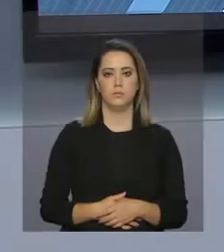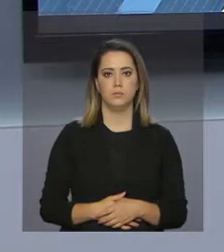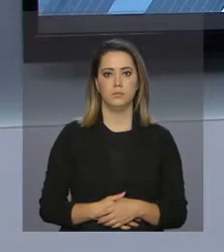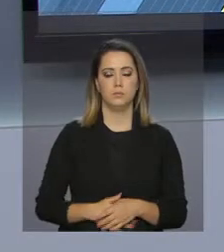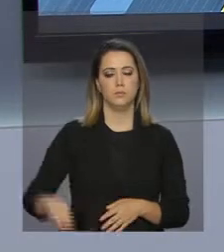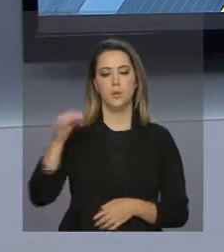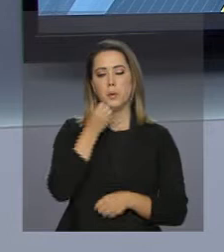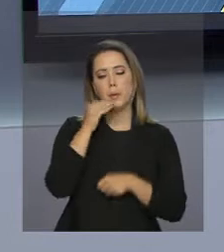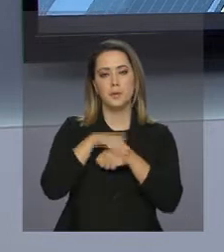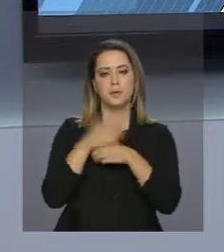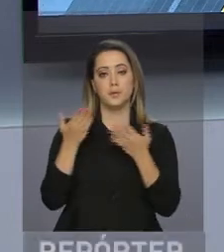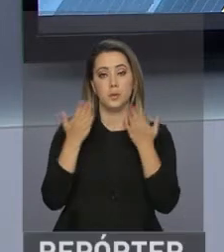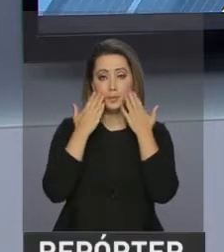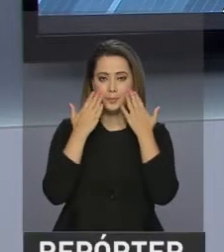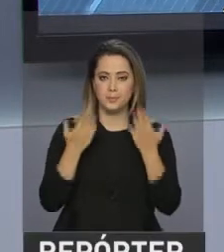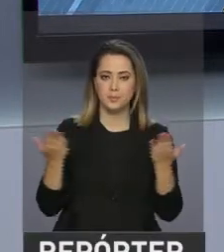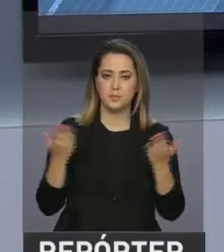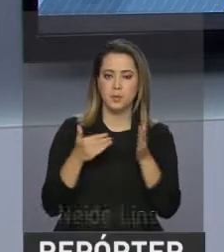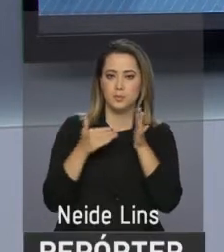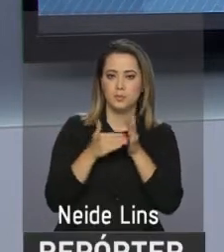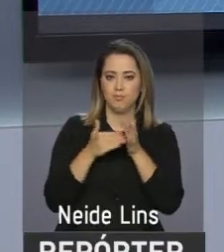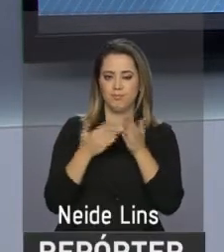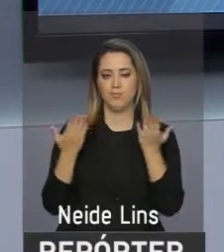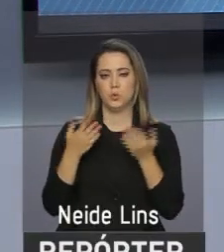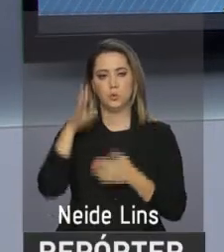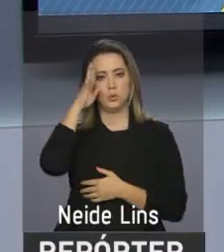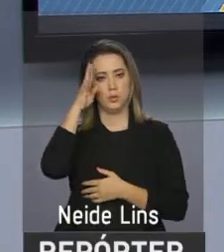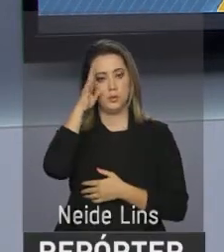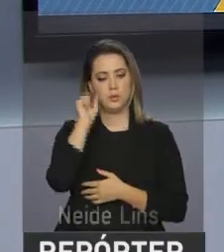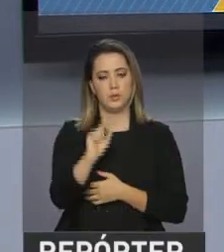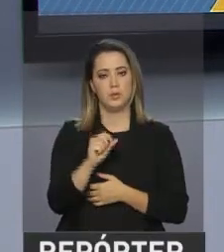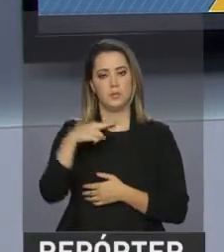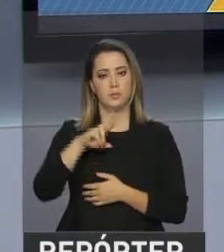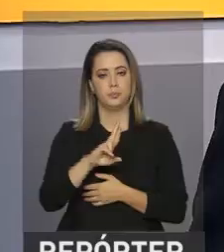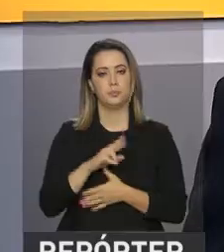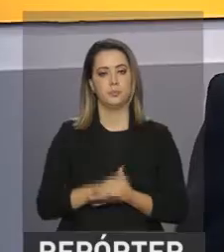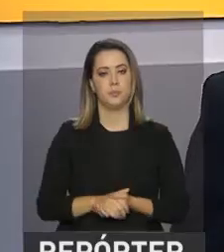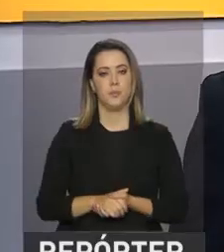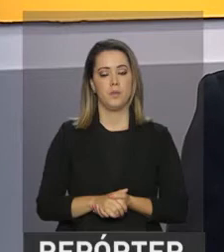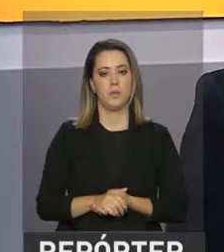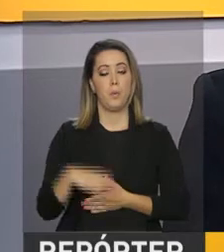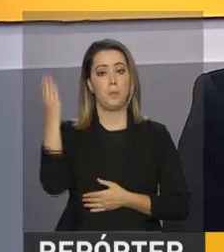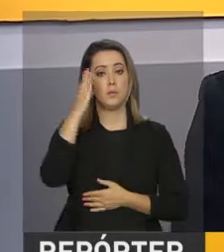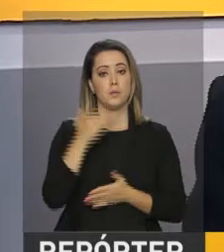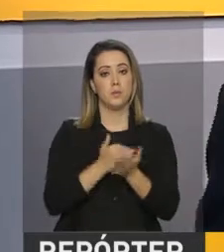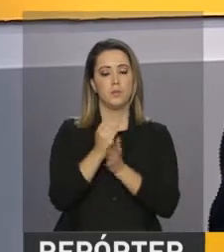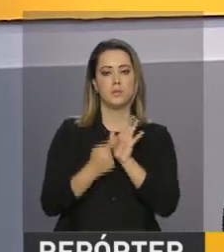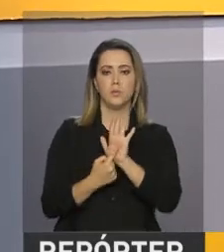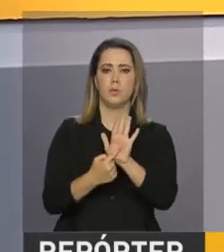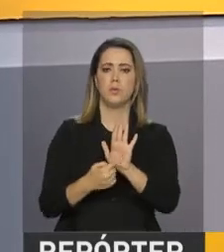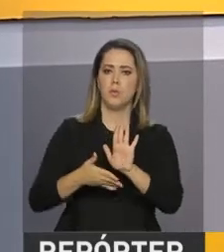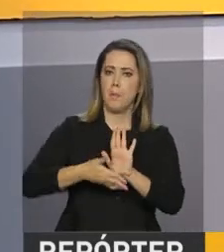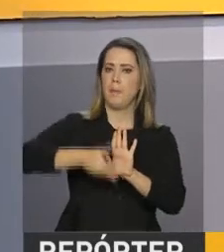olá boa noite começa agora a última edição desta quarta-feira do repórter nbr o brasil começa a mostrar sinais